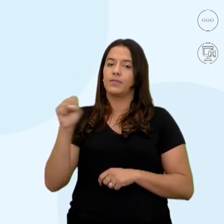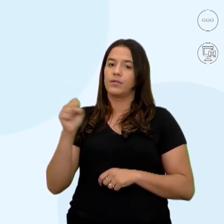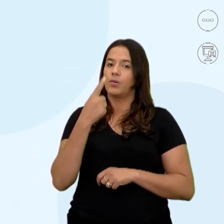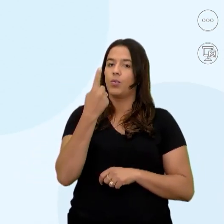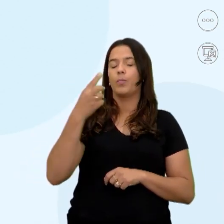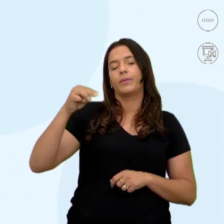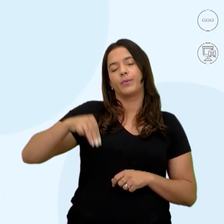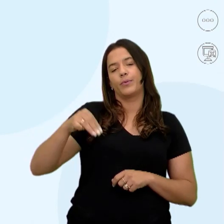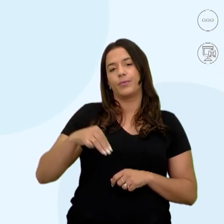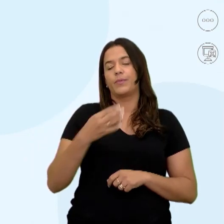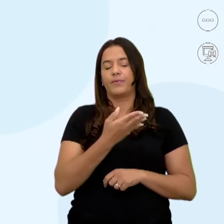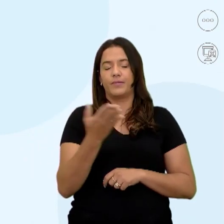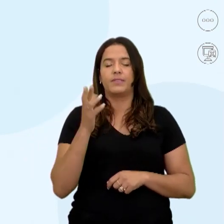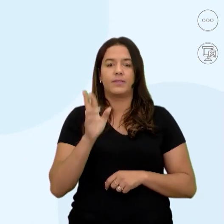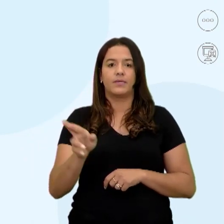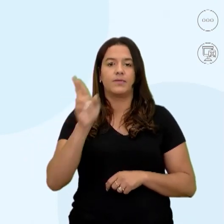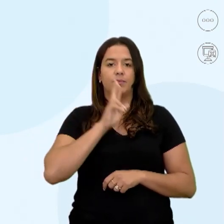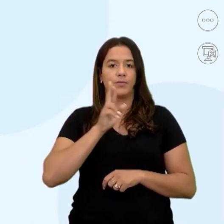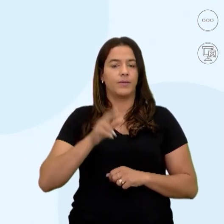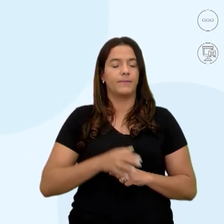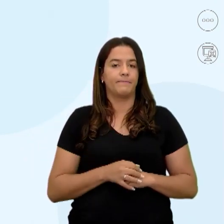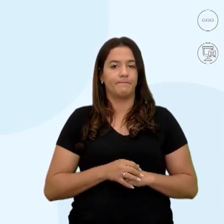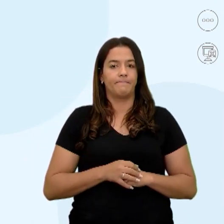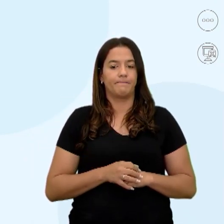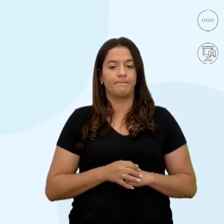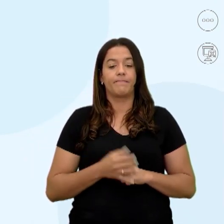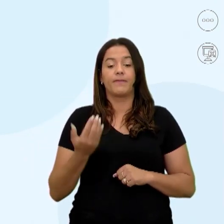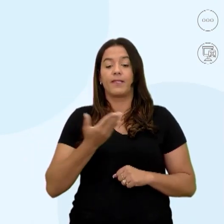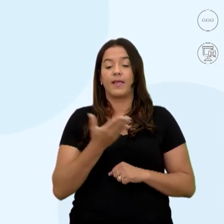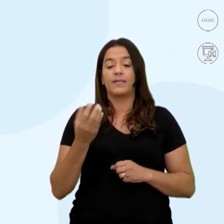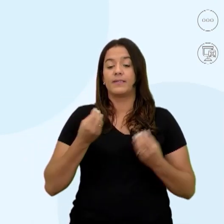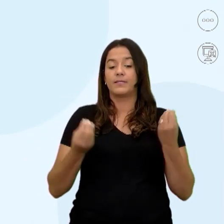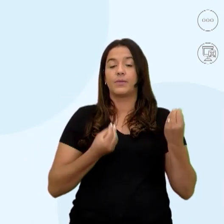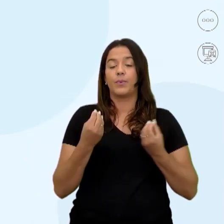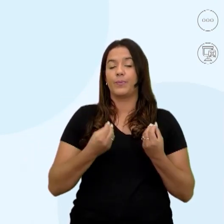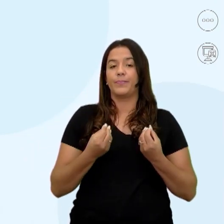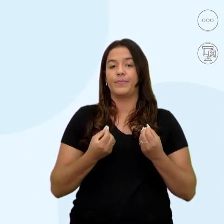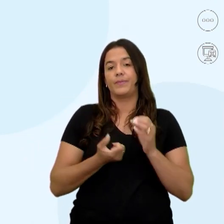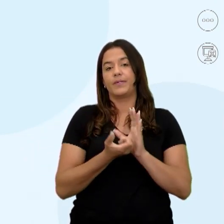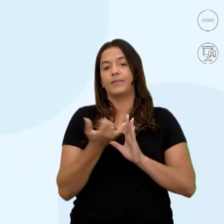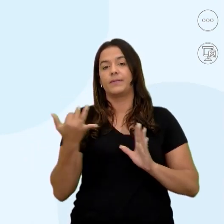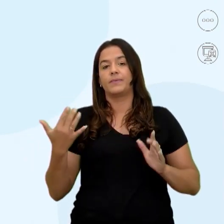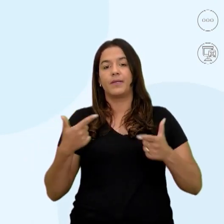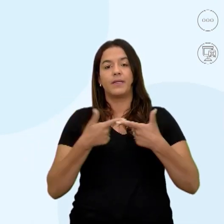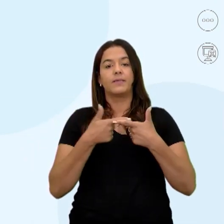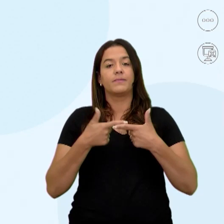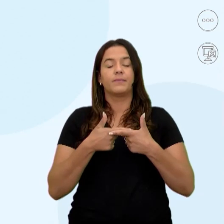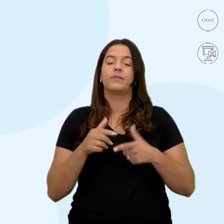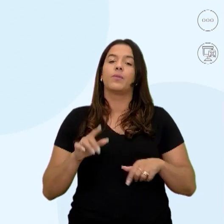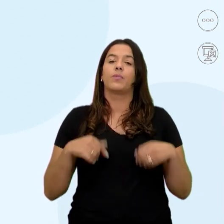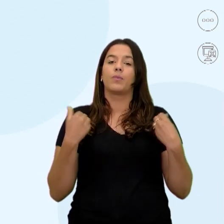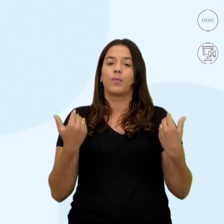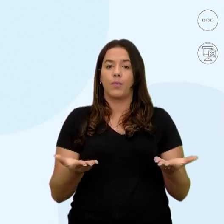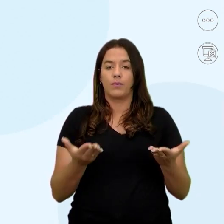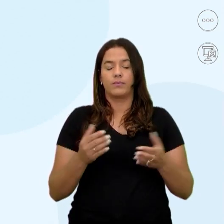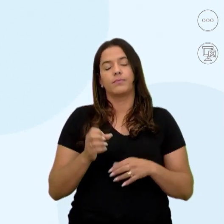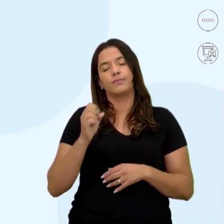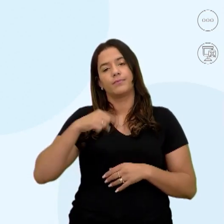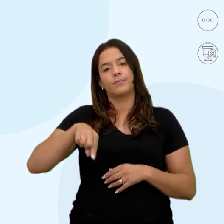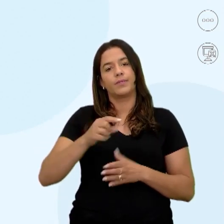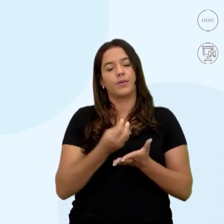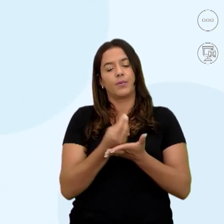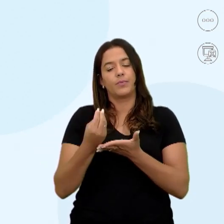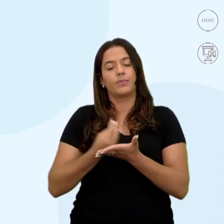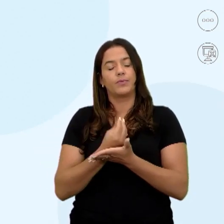1 minuto para vocês dizerem no chat aí como ficaria esta expressão, né? Com N sacos de farinha, quantos salgadinhos